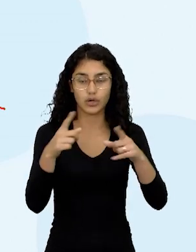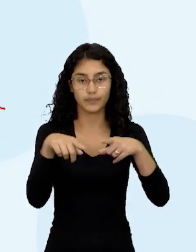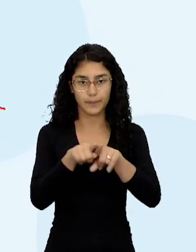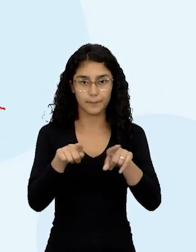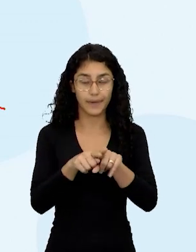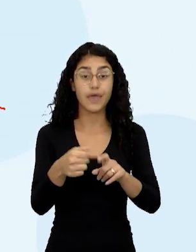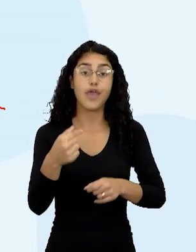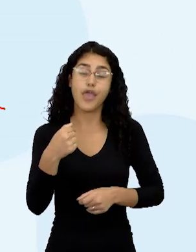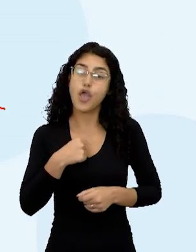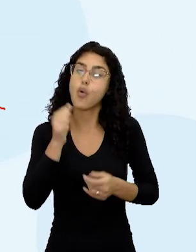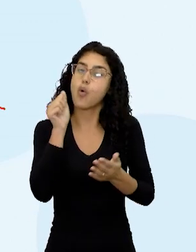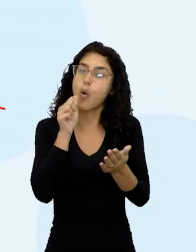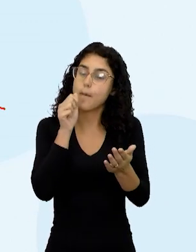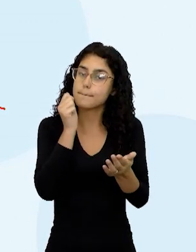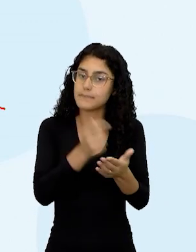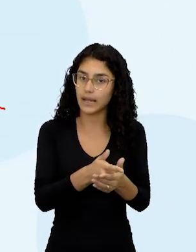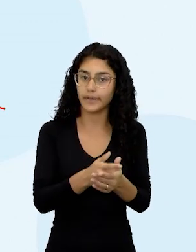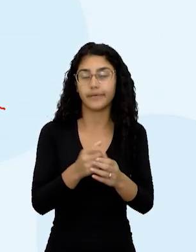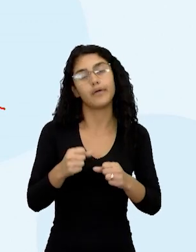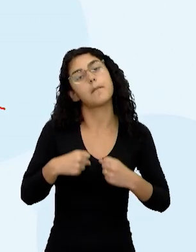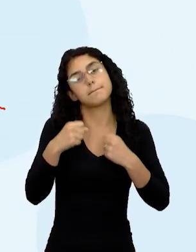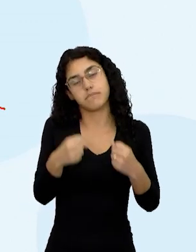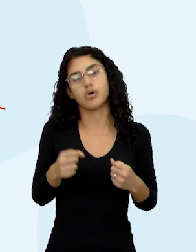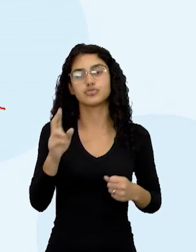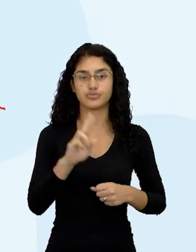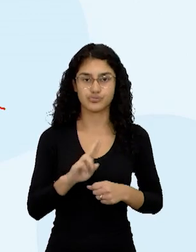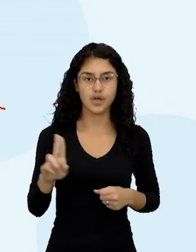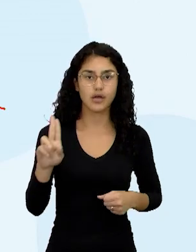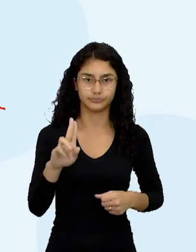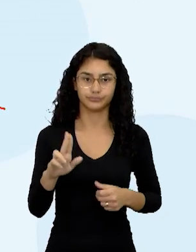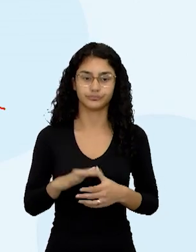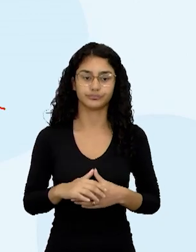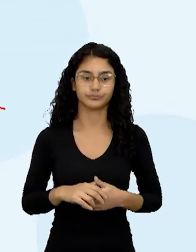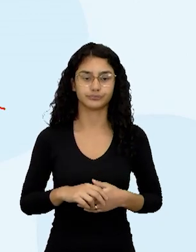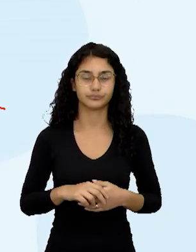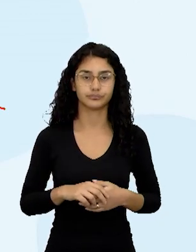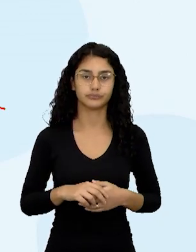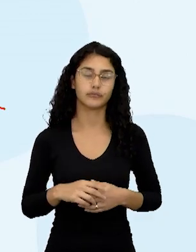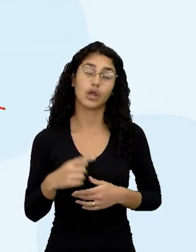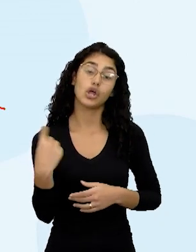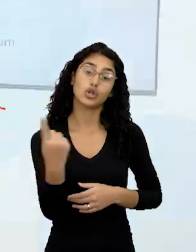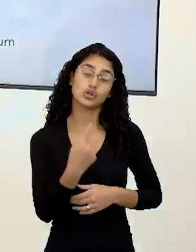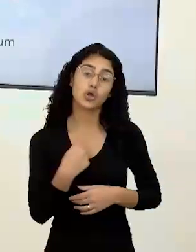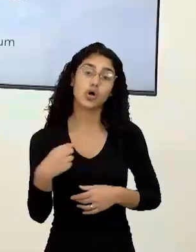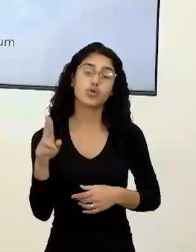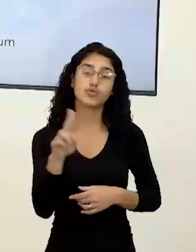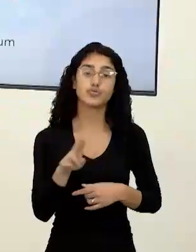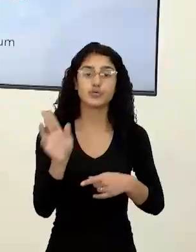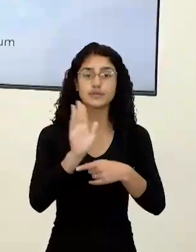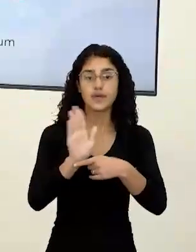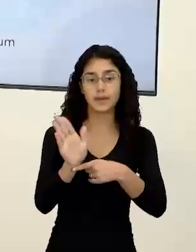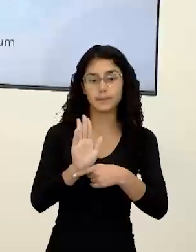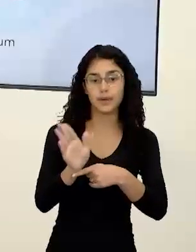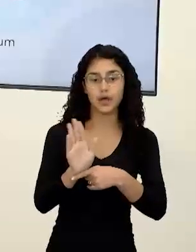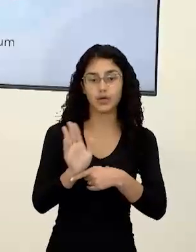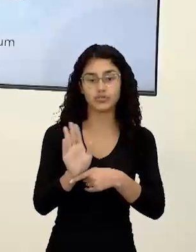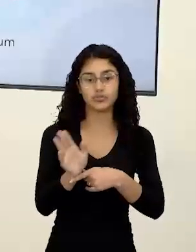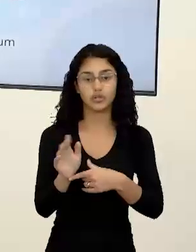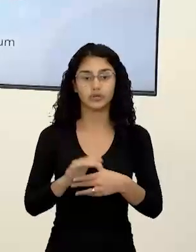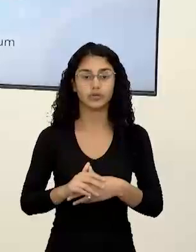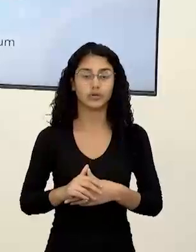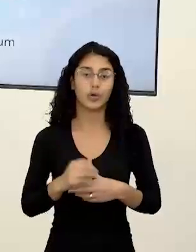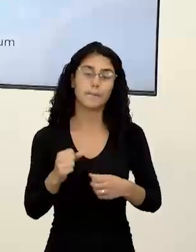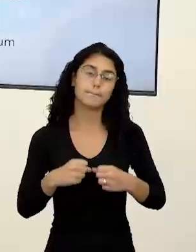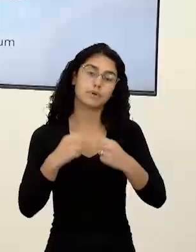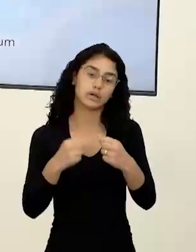conteúdo impresso e digital, então eu posso usar. Aqui, por exemplo, a gente usa imagens Creative Commons, então eu posso usar essa imagem porque eu